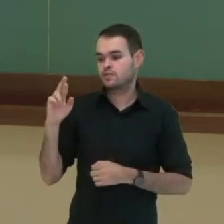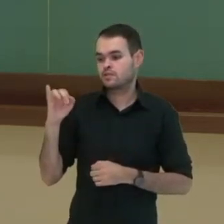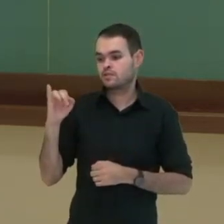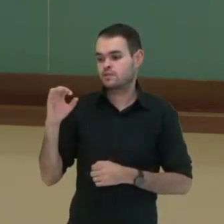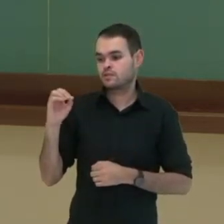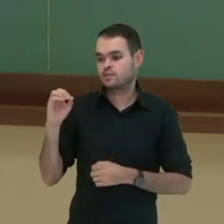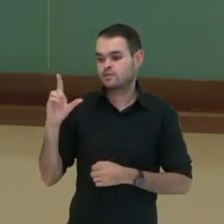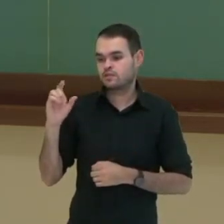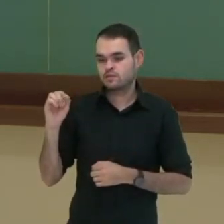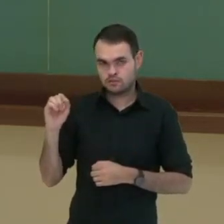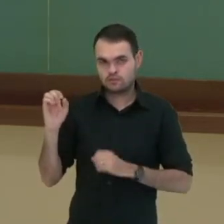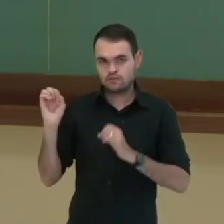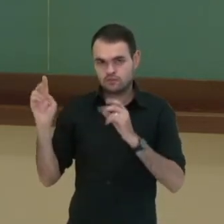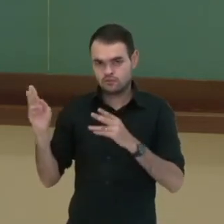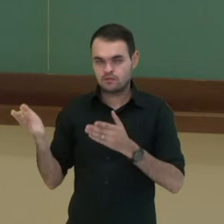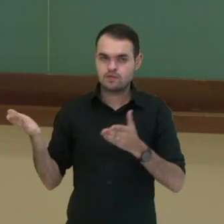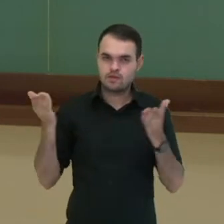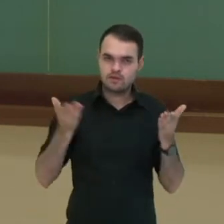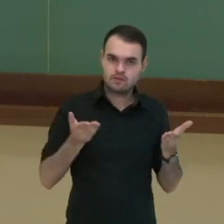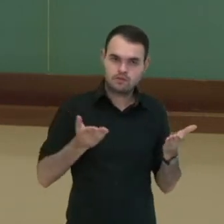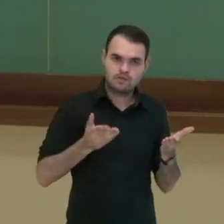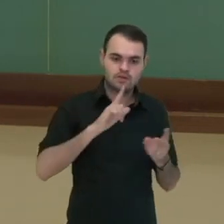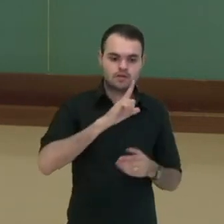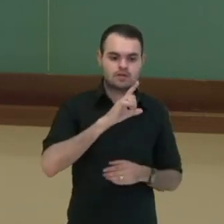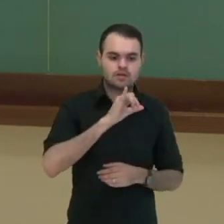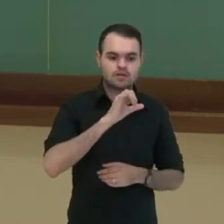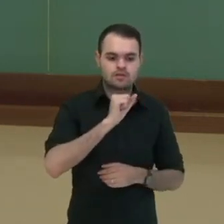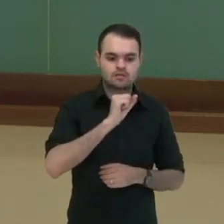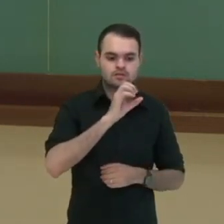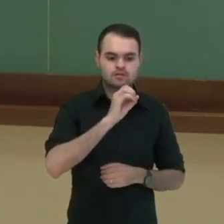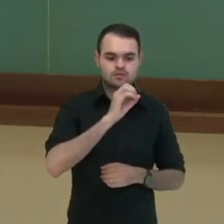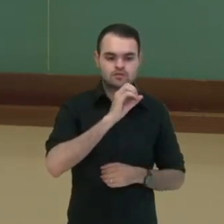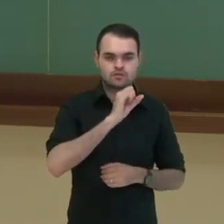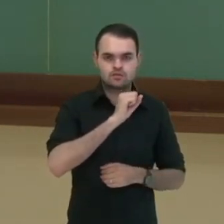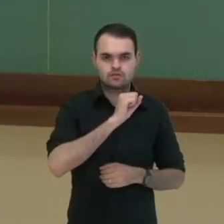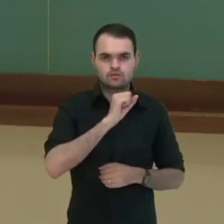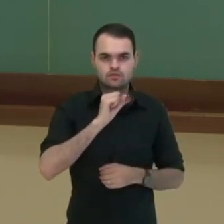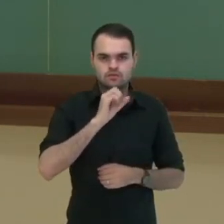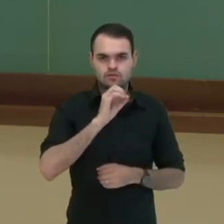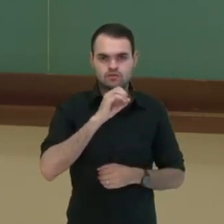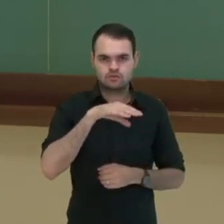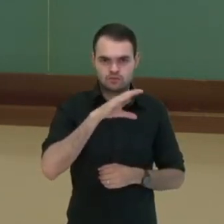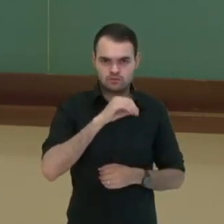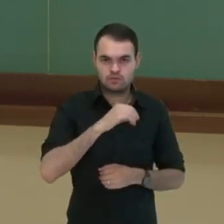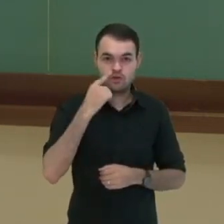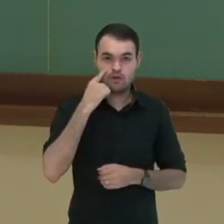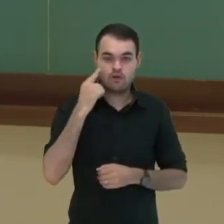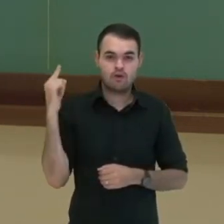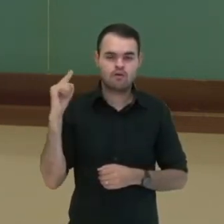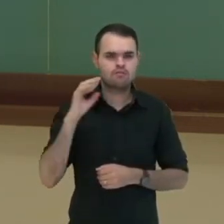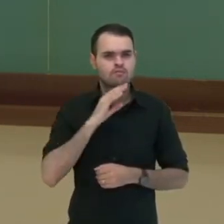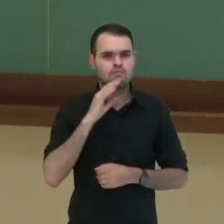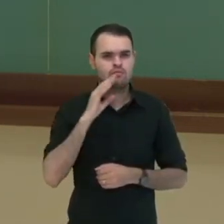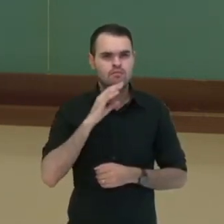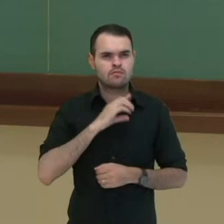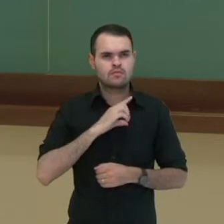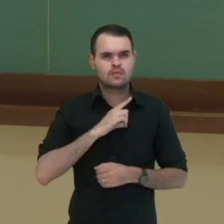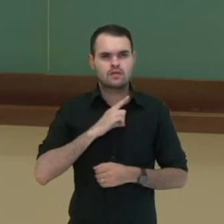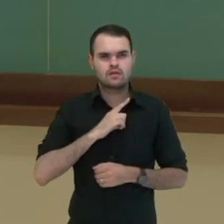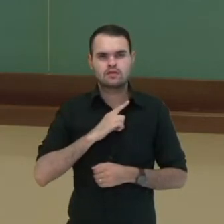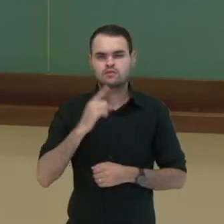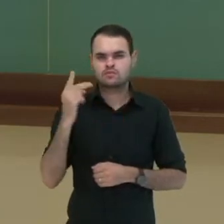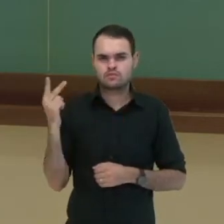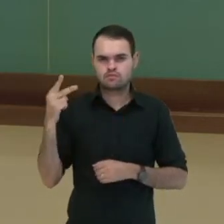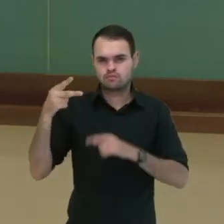o lisossomo, né? Olha aqui ele aqui, ó, que belezinha. Quantos que nós temos aqui, ó? 2, 1,